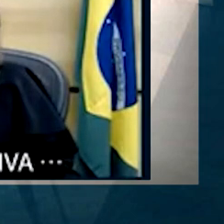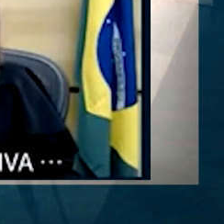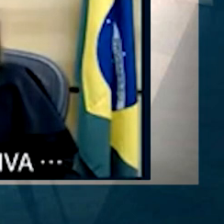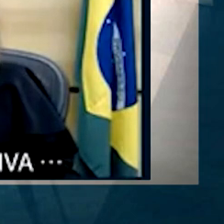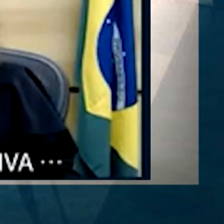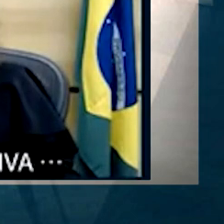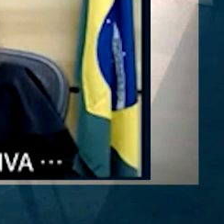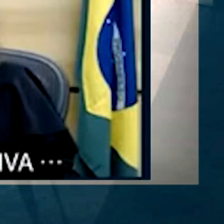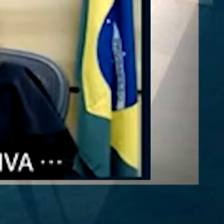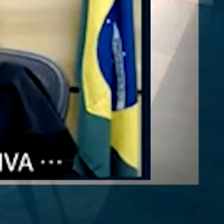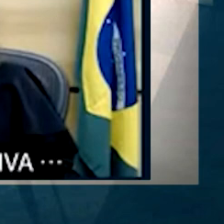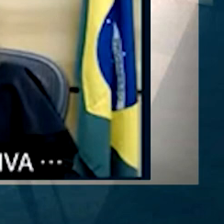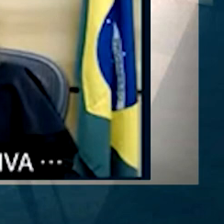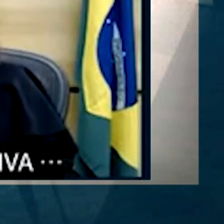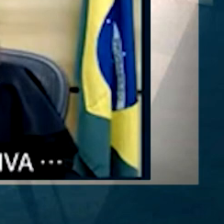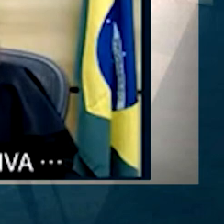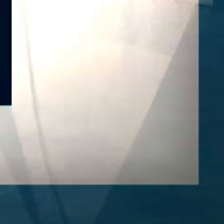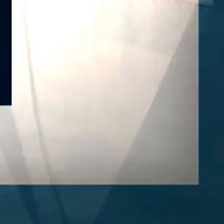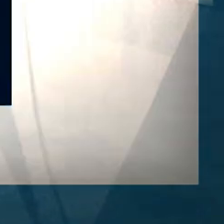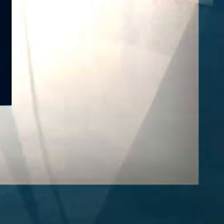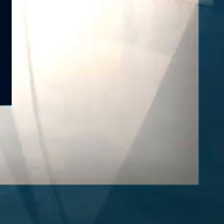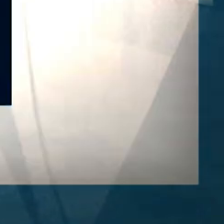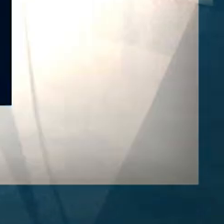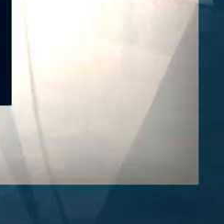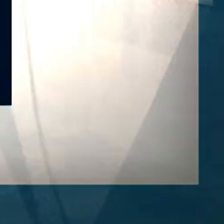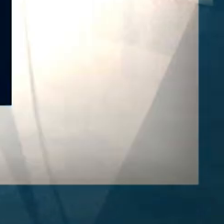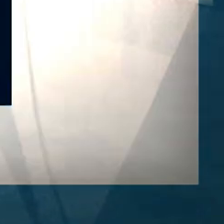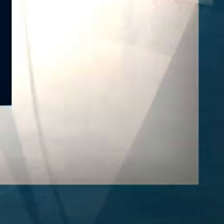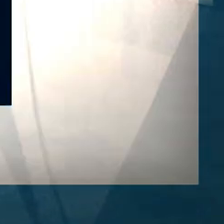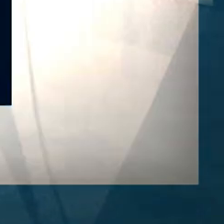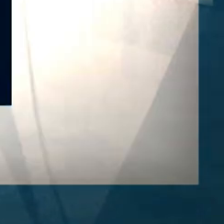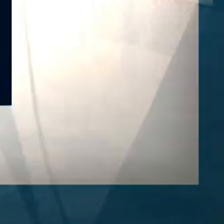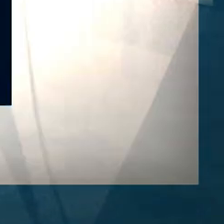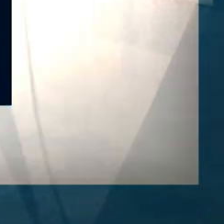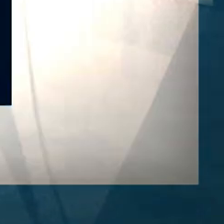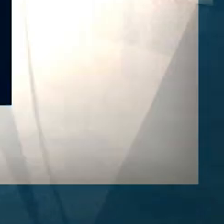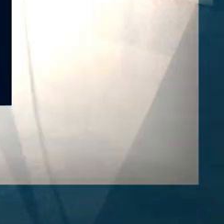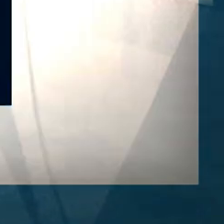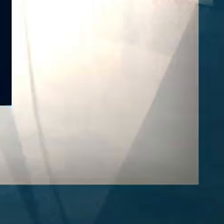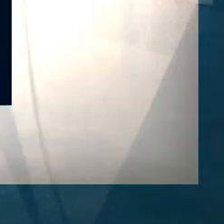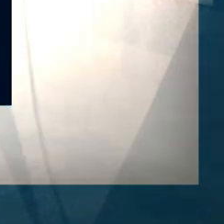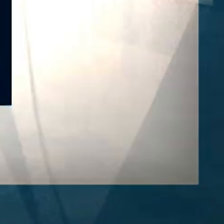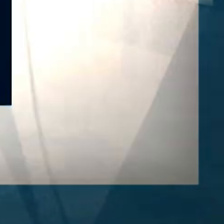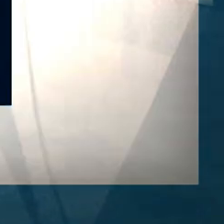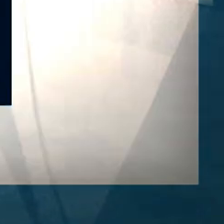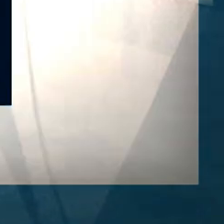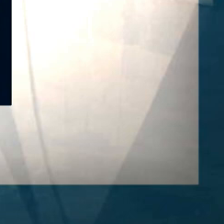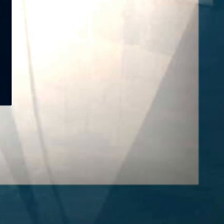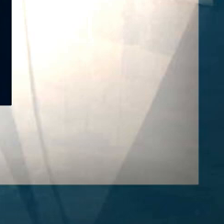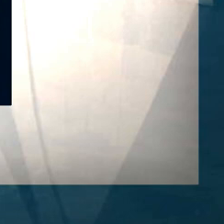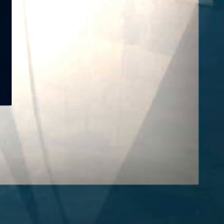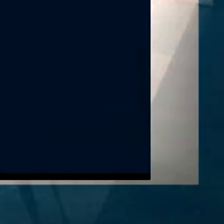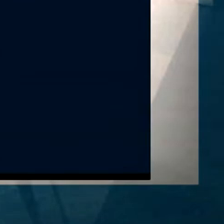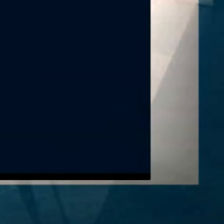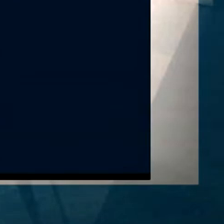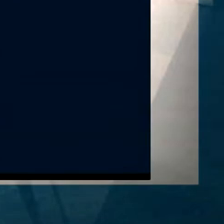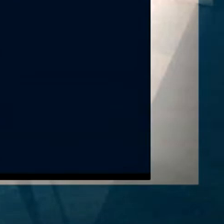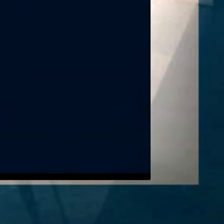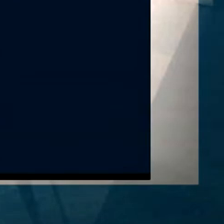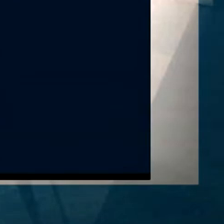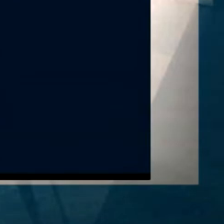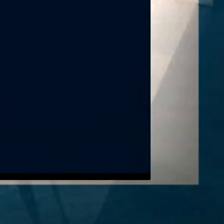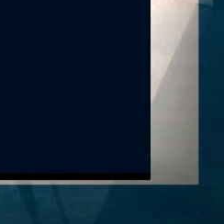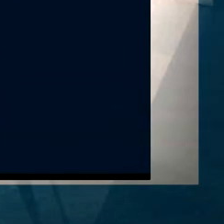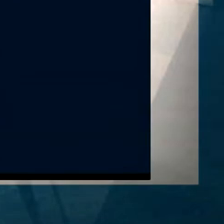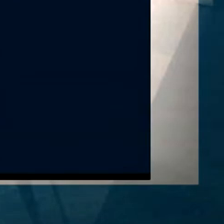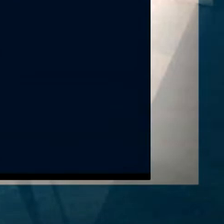defesa seria necessário identificar e especificar como se daria essa intervenção de terceiro no âmbito criminal porque não